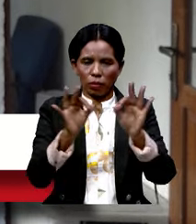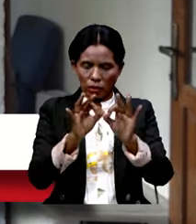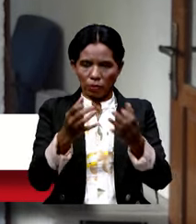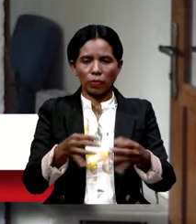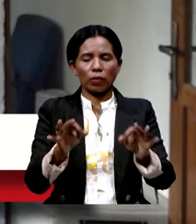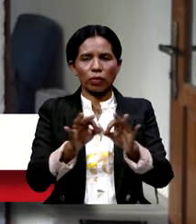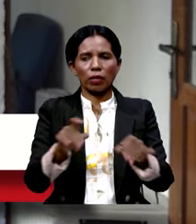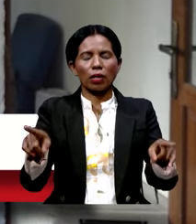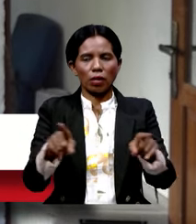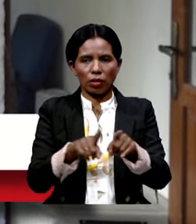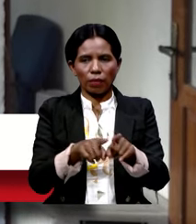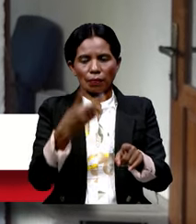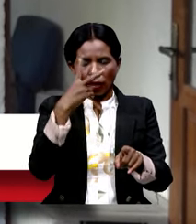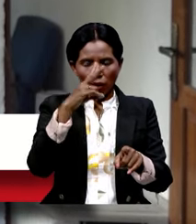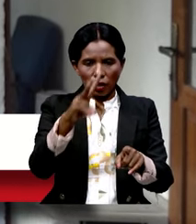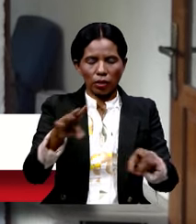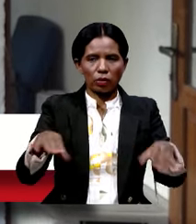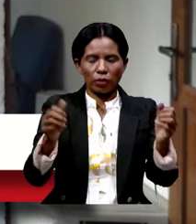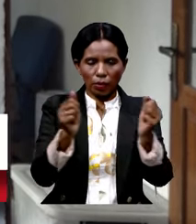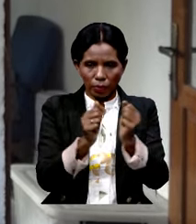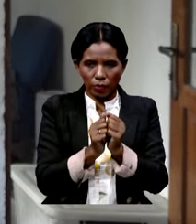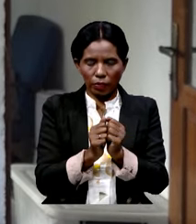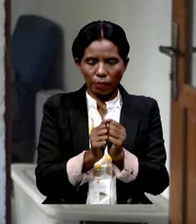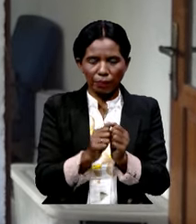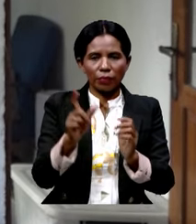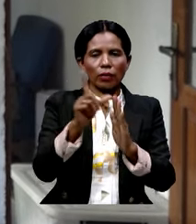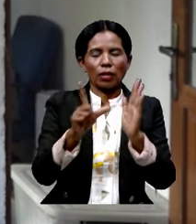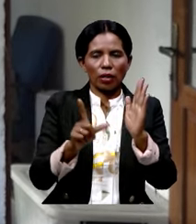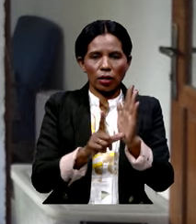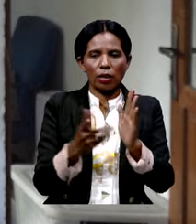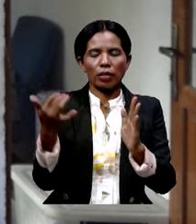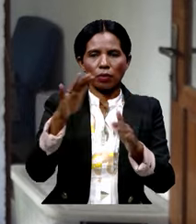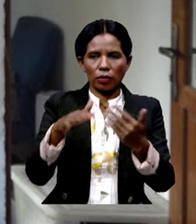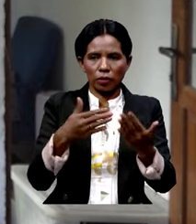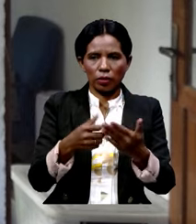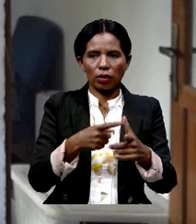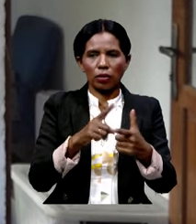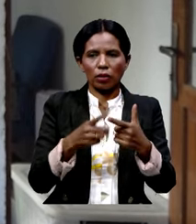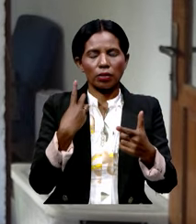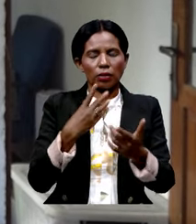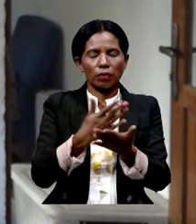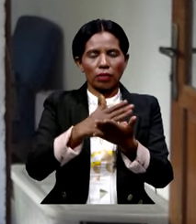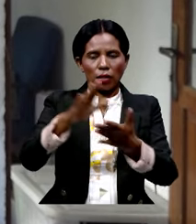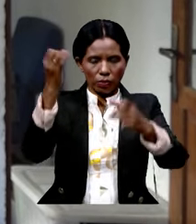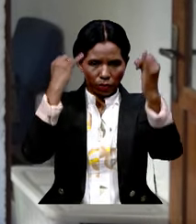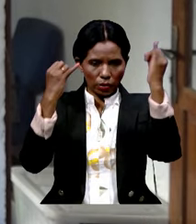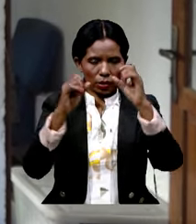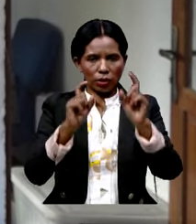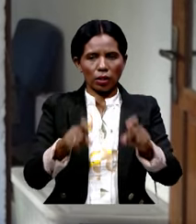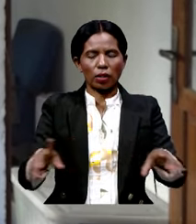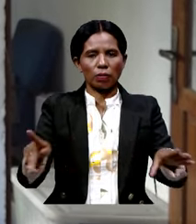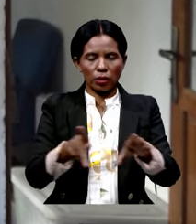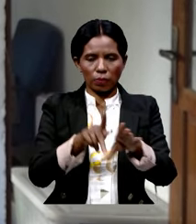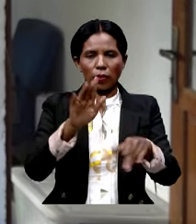kanesan ia konsultasaun ba elaborasaun ka o esboço de lei serne e depois itah haro sosialisasaun nene tem ki partisipa emah